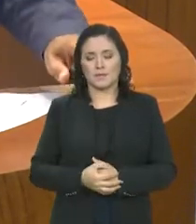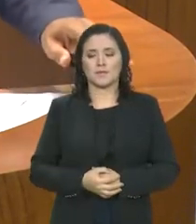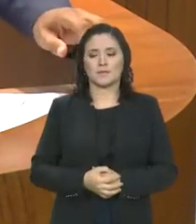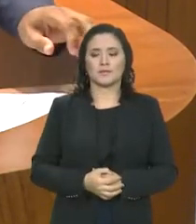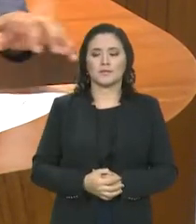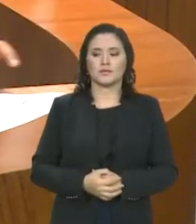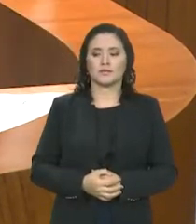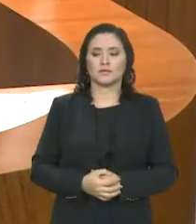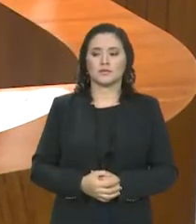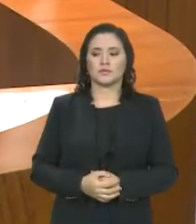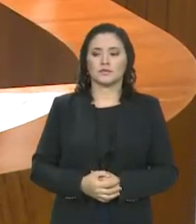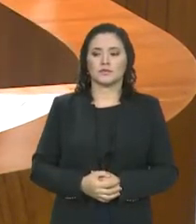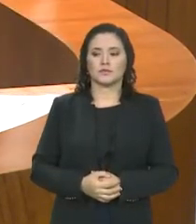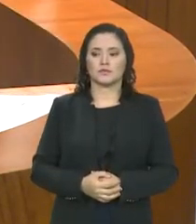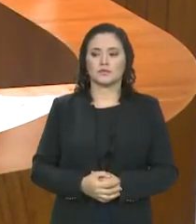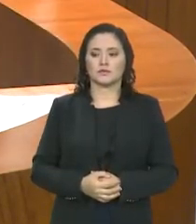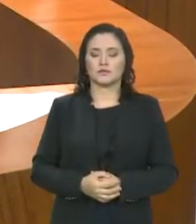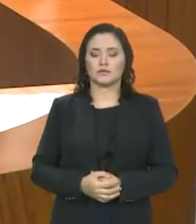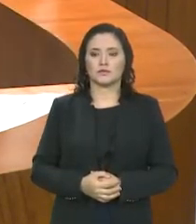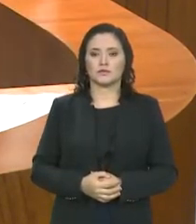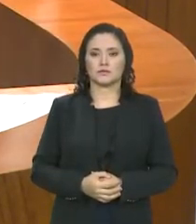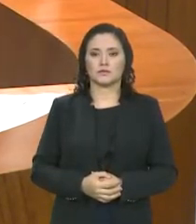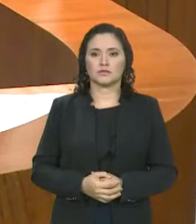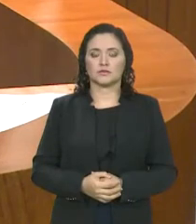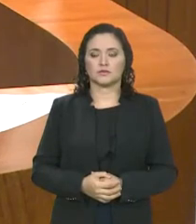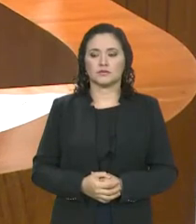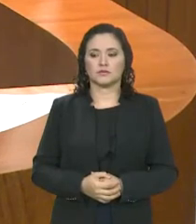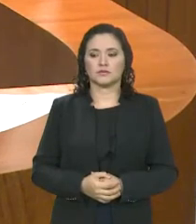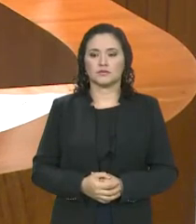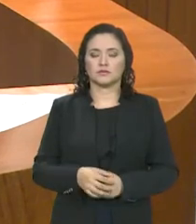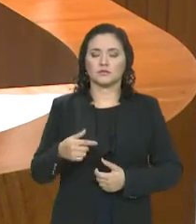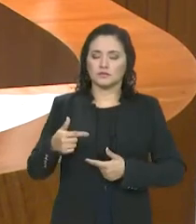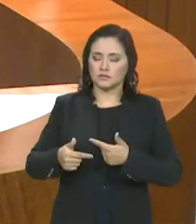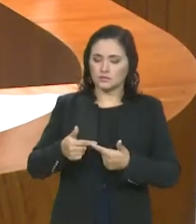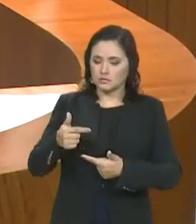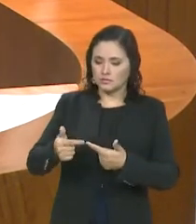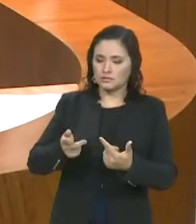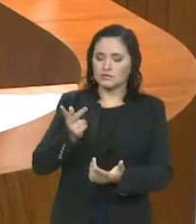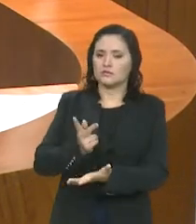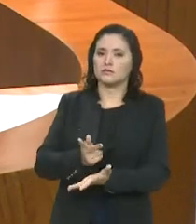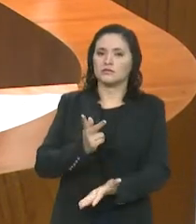Vélez. Senhor presidente, a nossa luta permanente